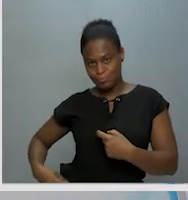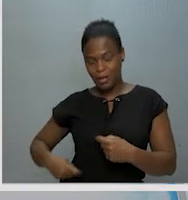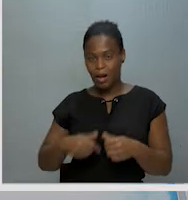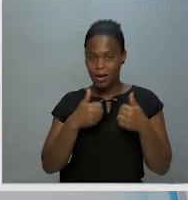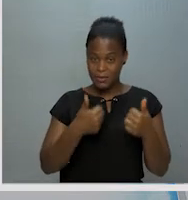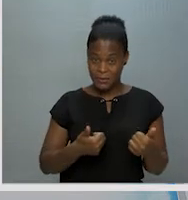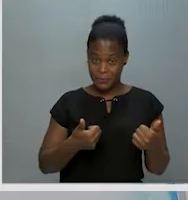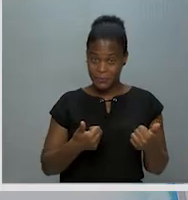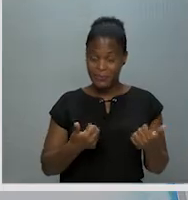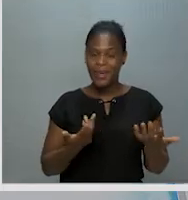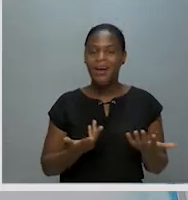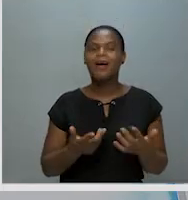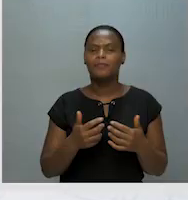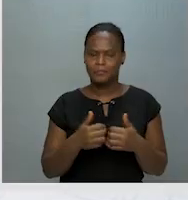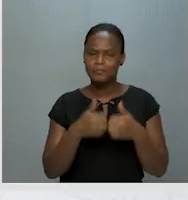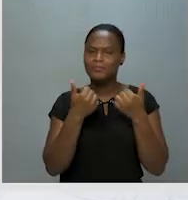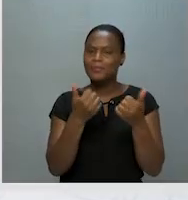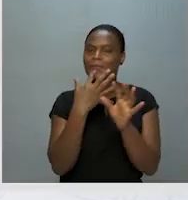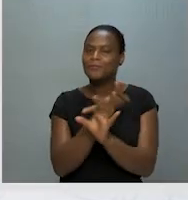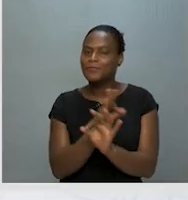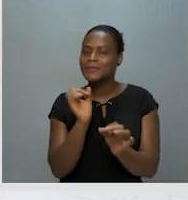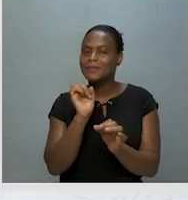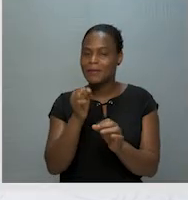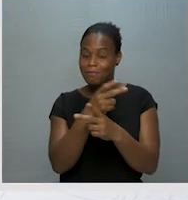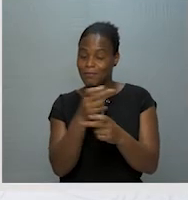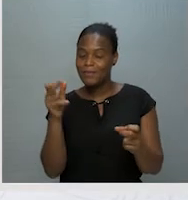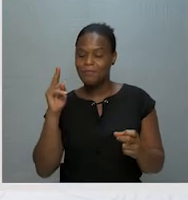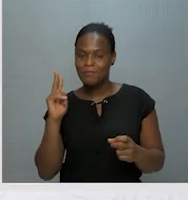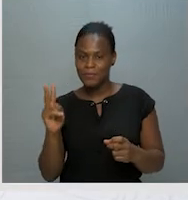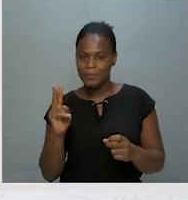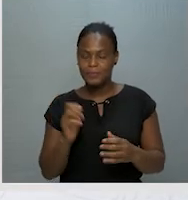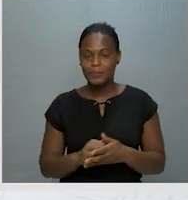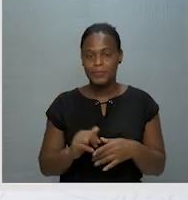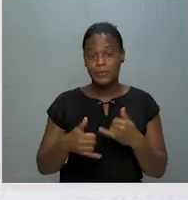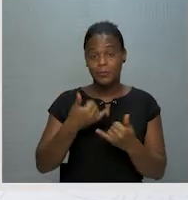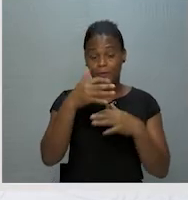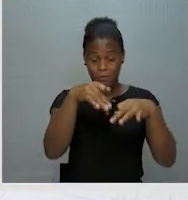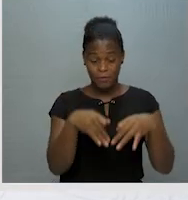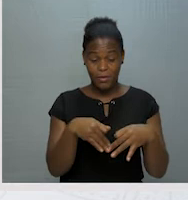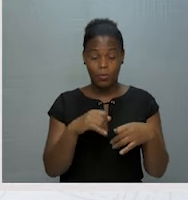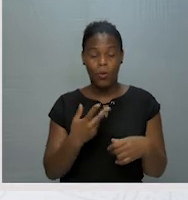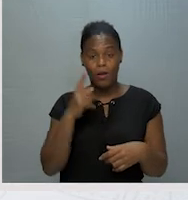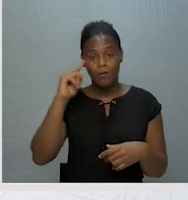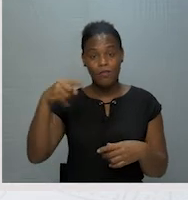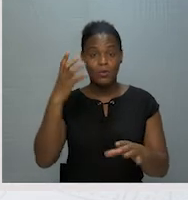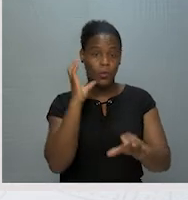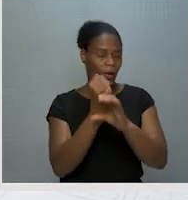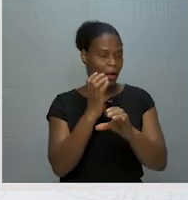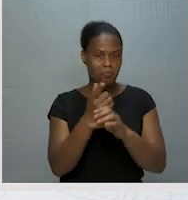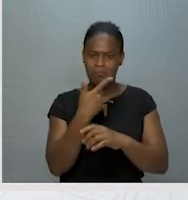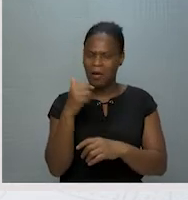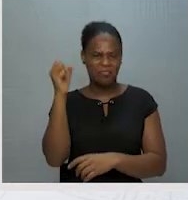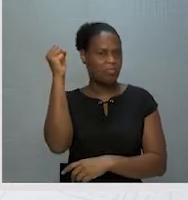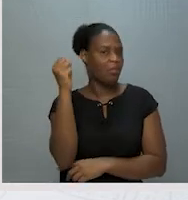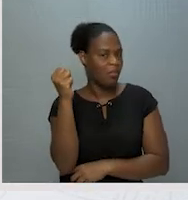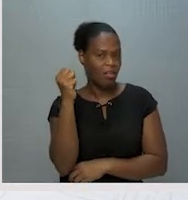correto? Muito bem, excelente. É uma afirmação verdadeira. E, finalmente, quando viajo no autocarro, não